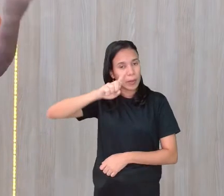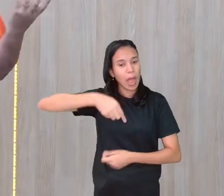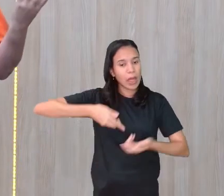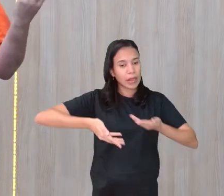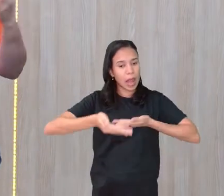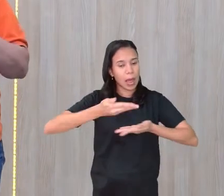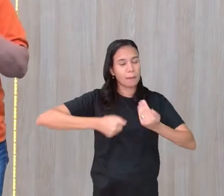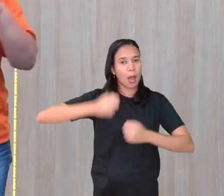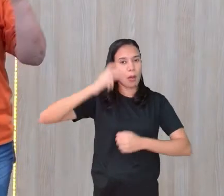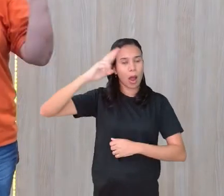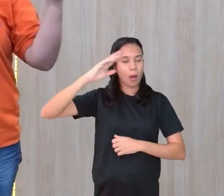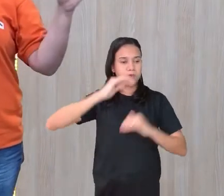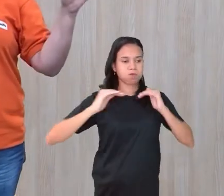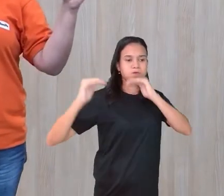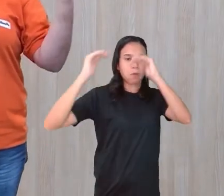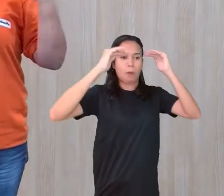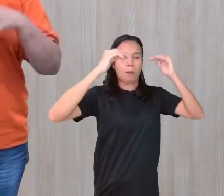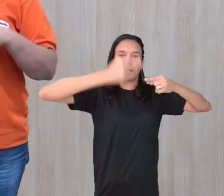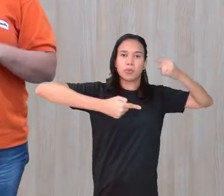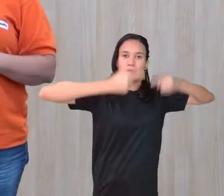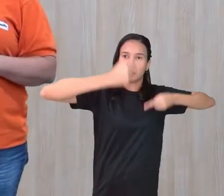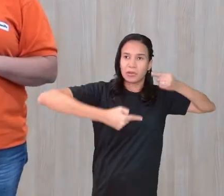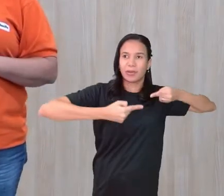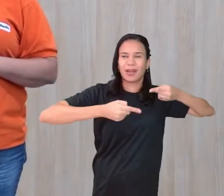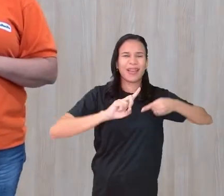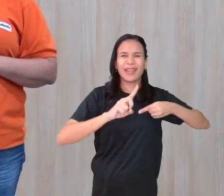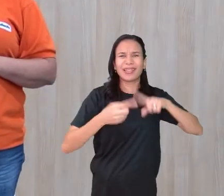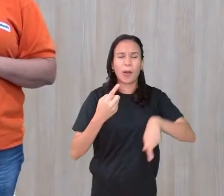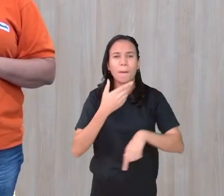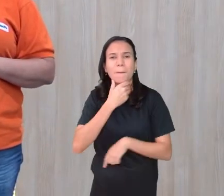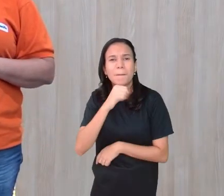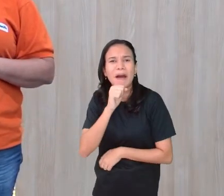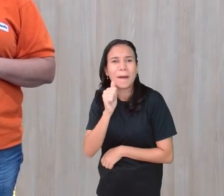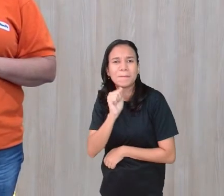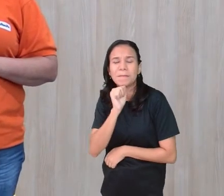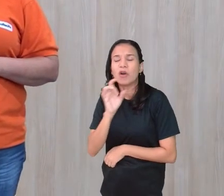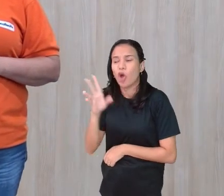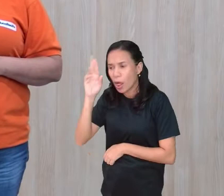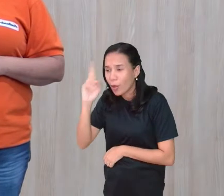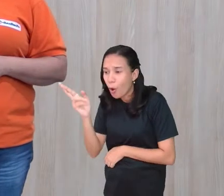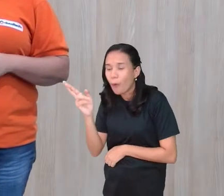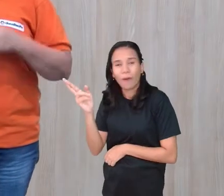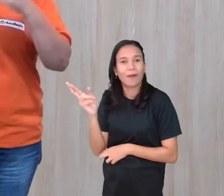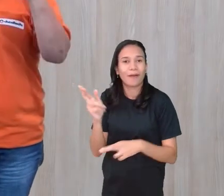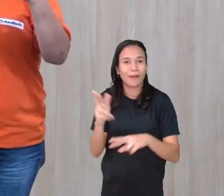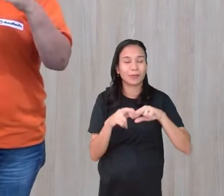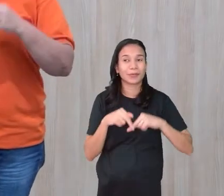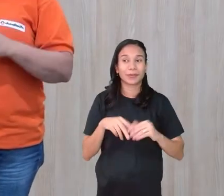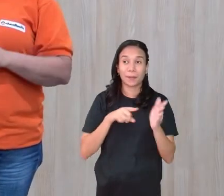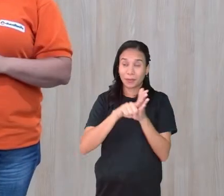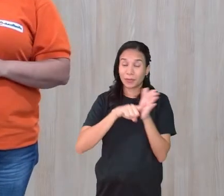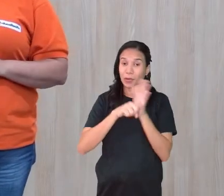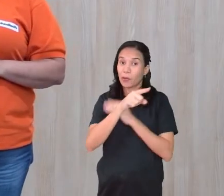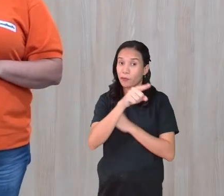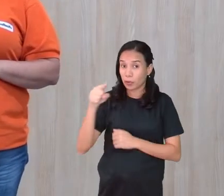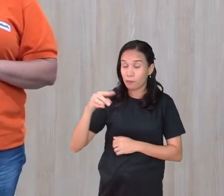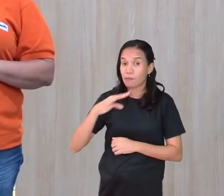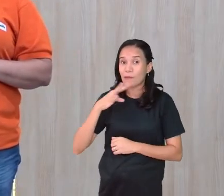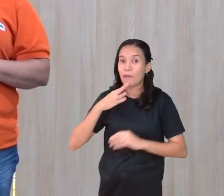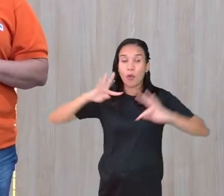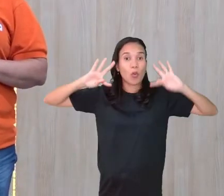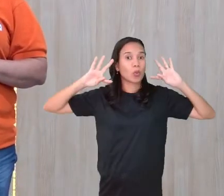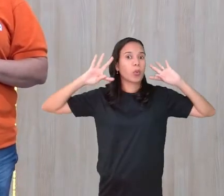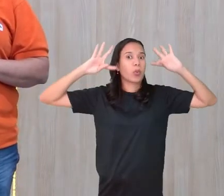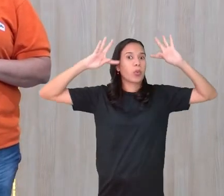para autoridades excelentíssimos e não para pais e mães. Com essa pesquisa, você conhecerá todos